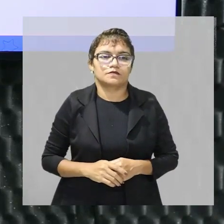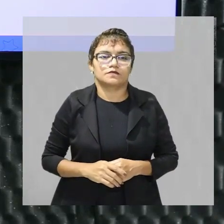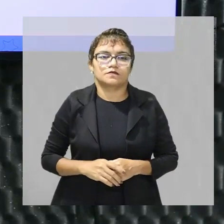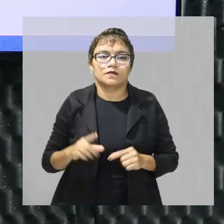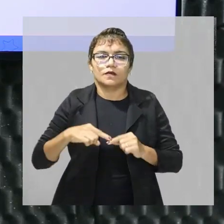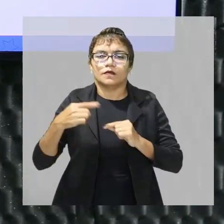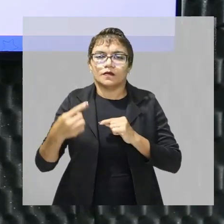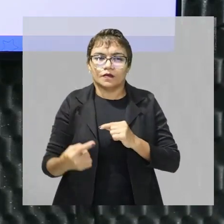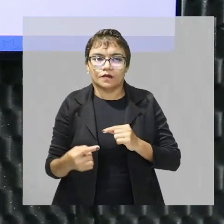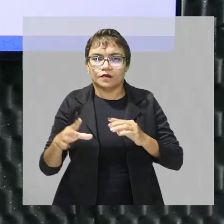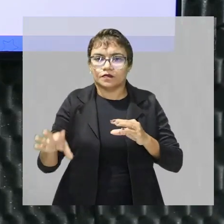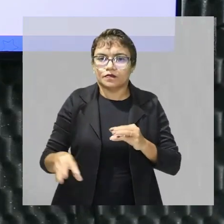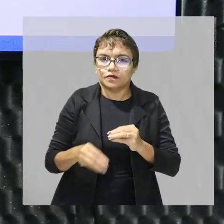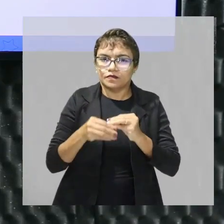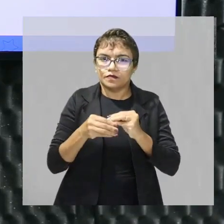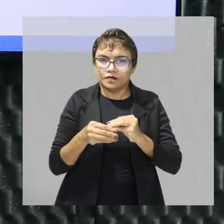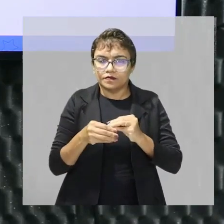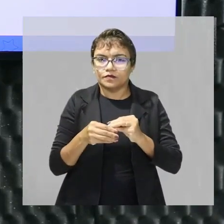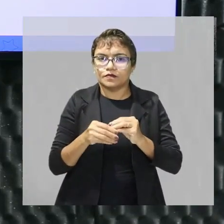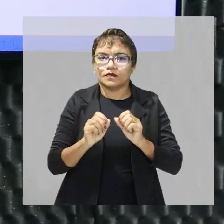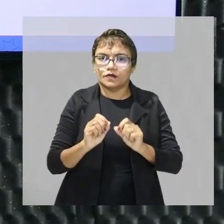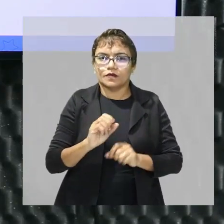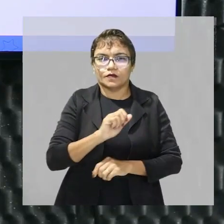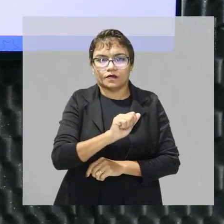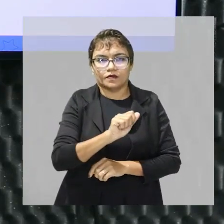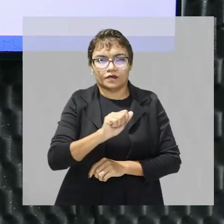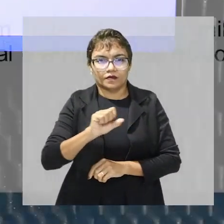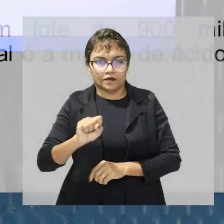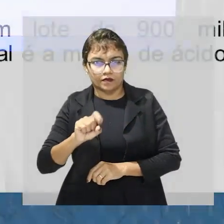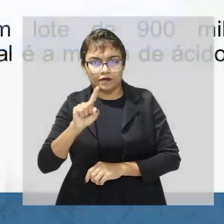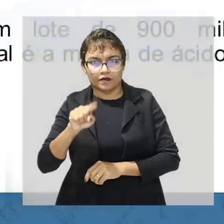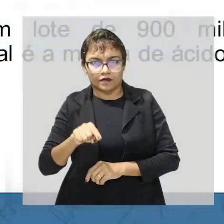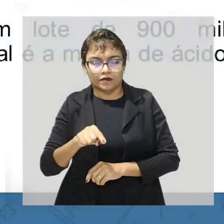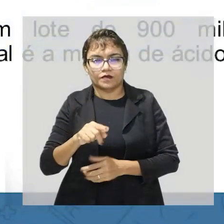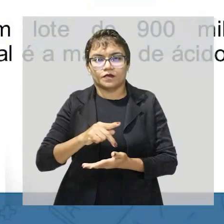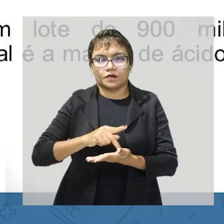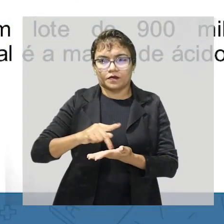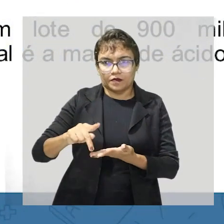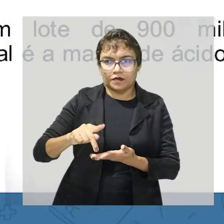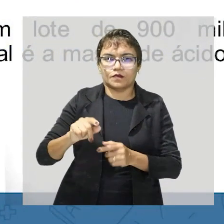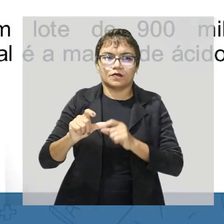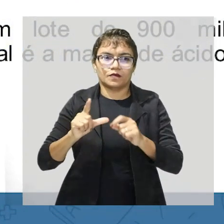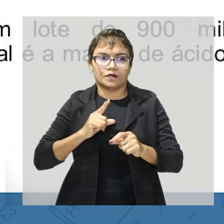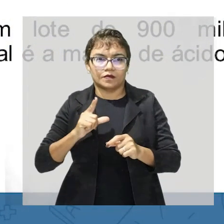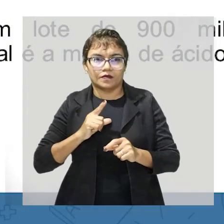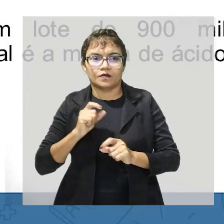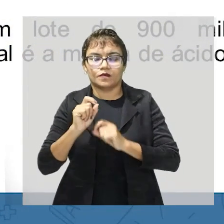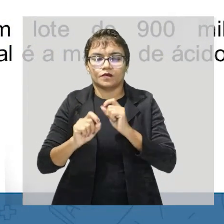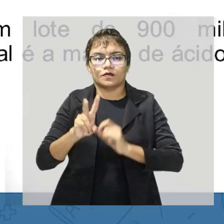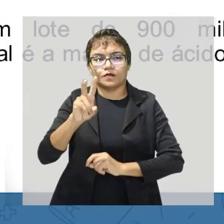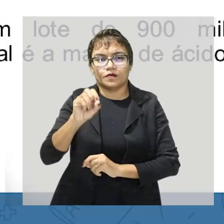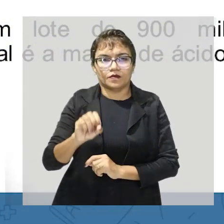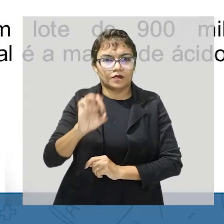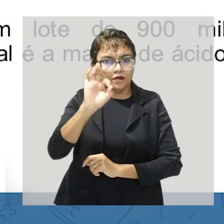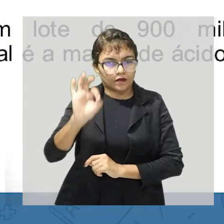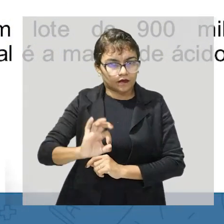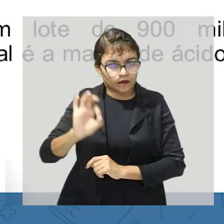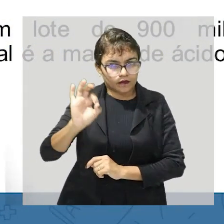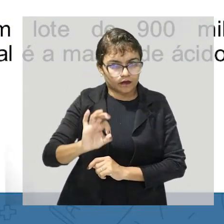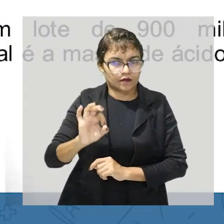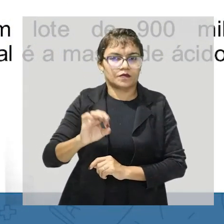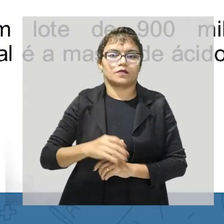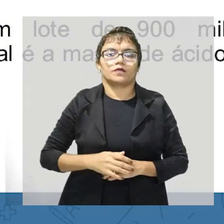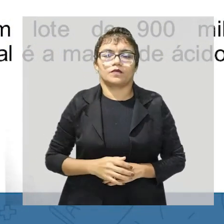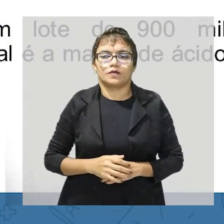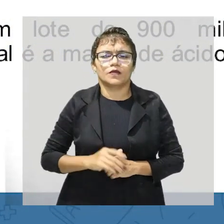Após a síntese, o AS é purificado e o rendimento final é de aproximadamente 50%, devido